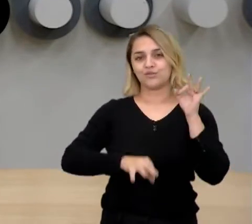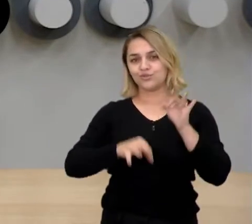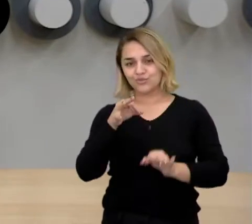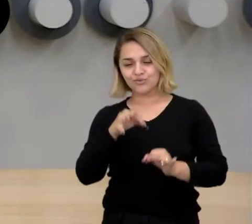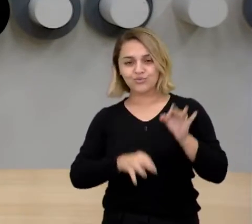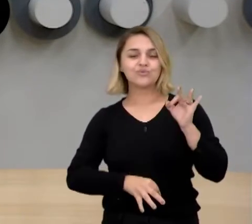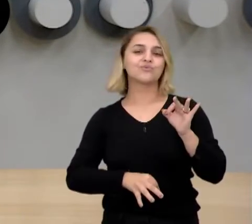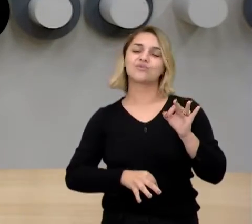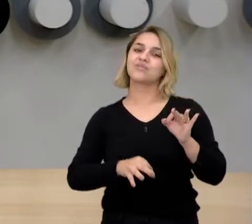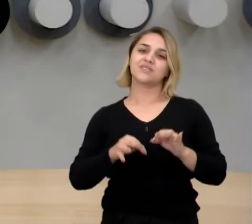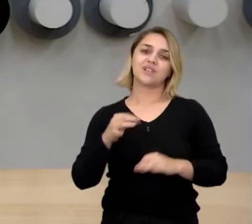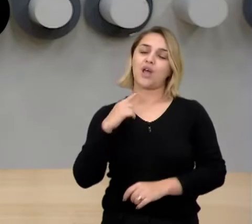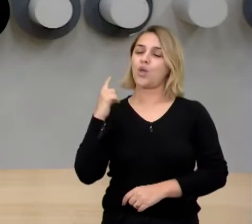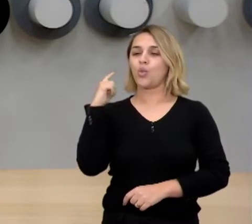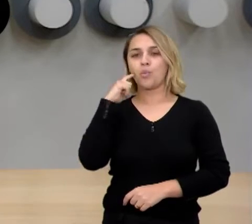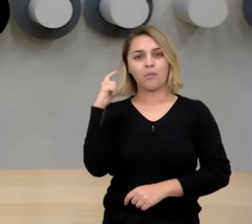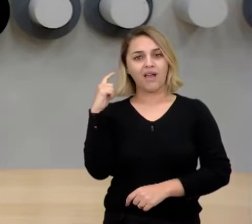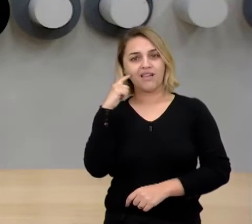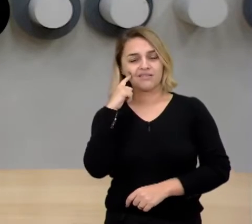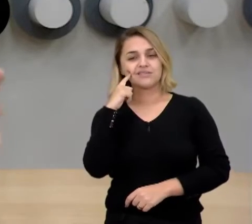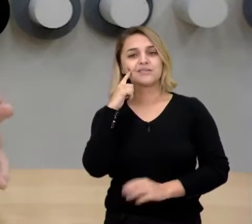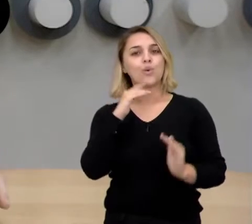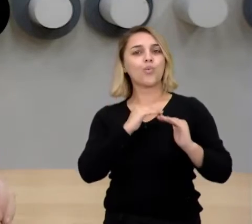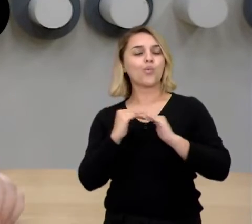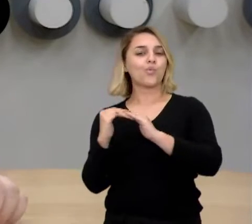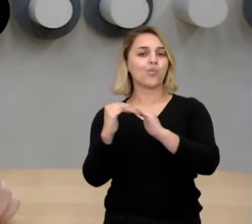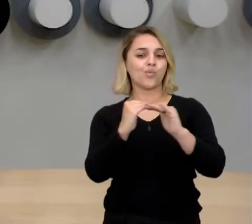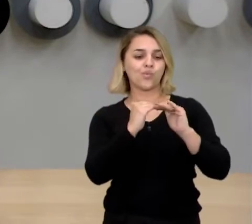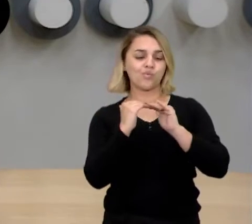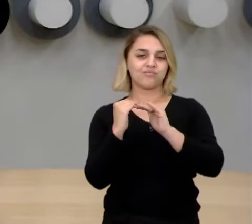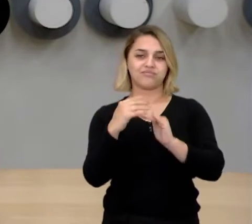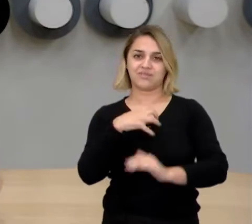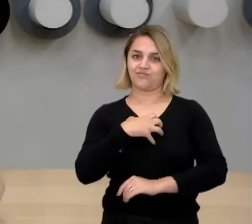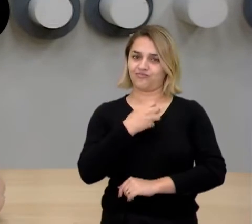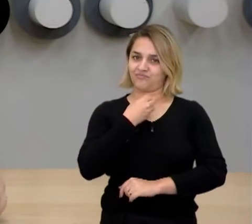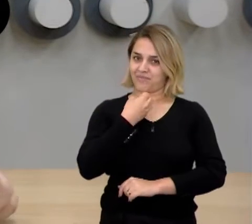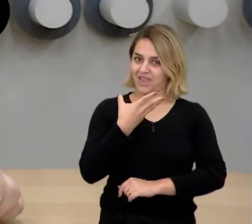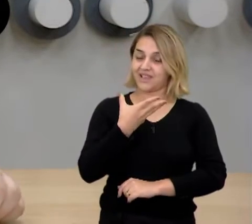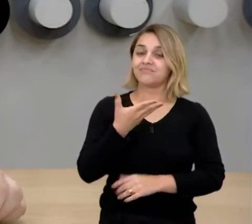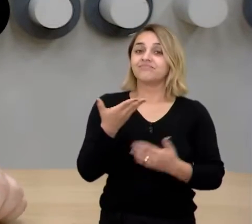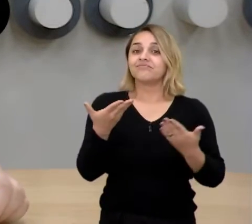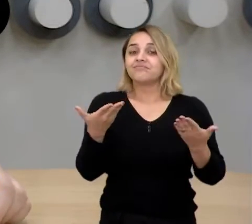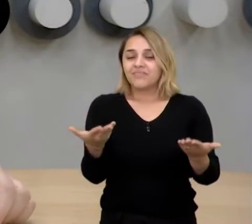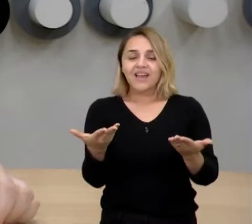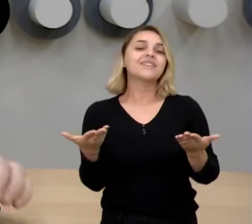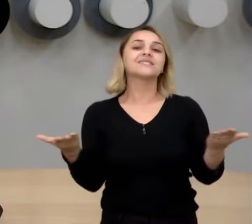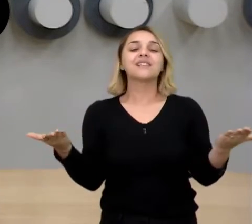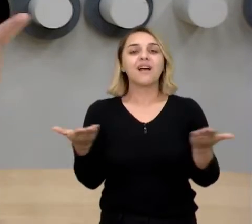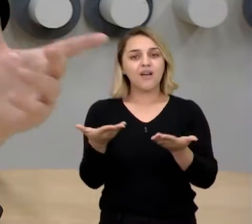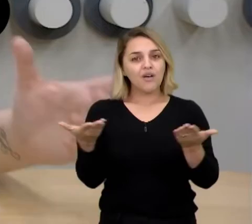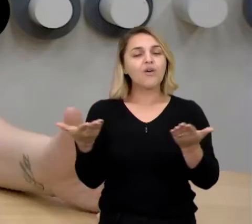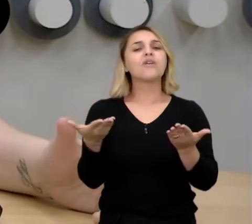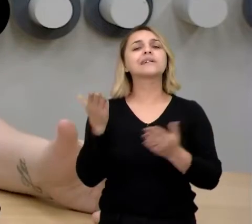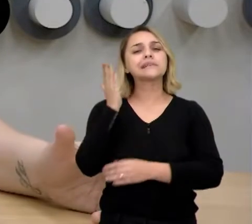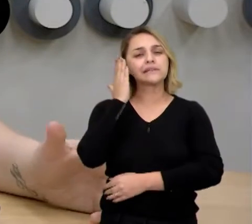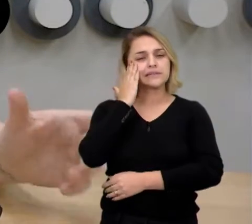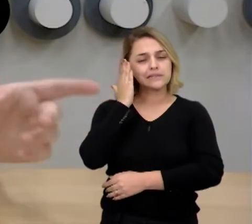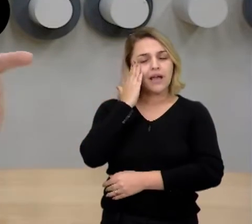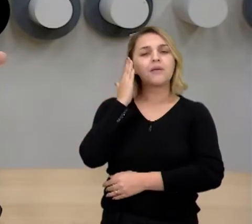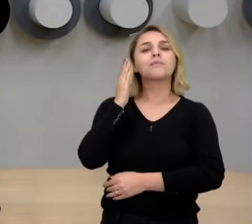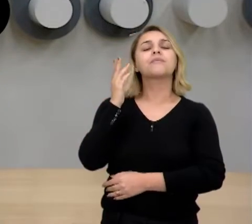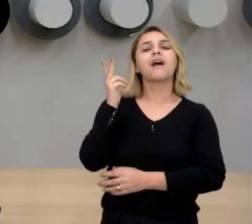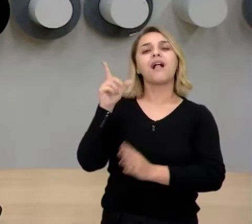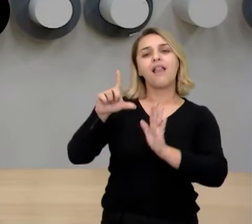que não pensam no bem comum, tá certo? Bom, mas afinal de contas, a gente já viu que as leis são naturais,